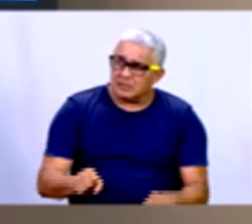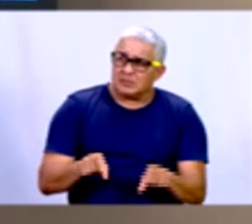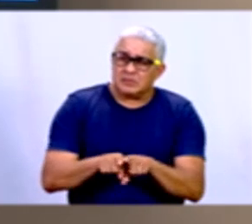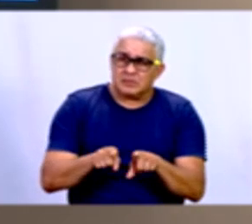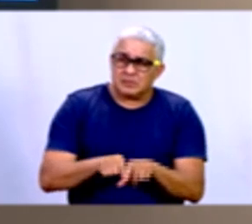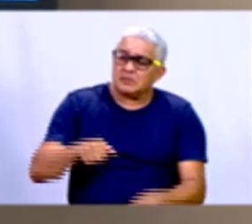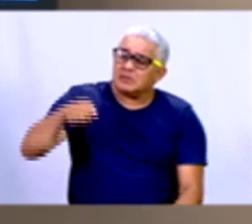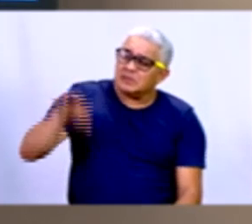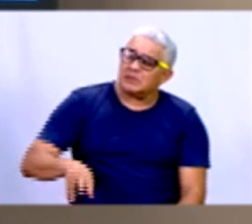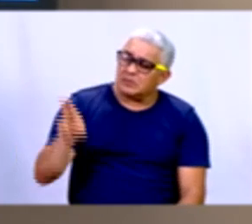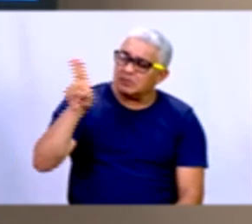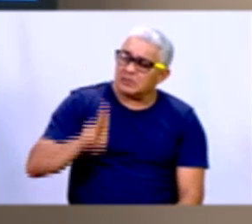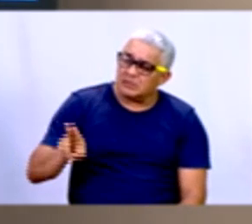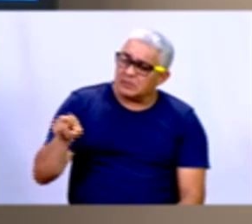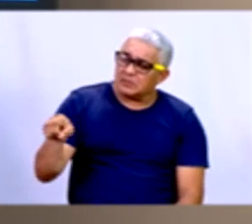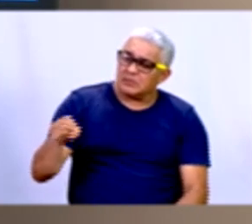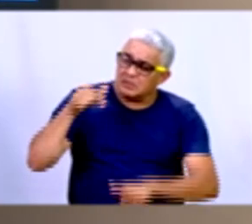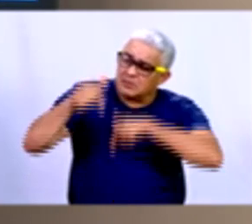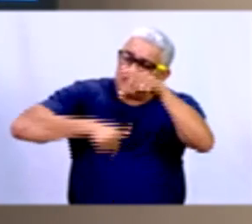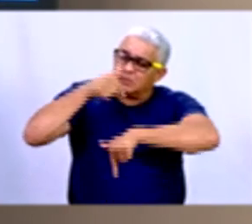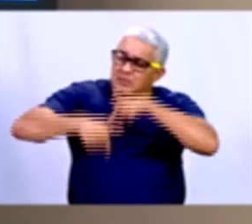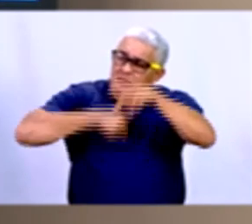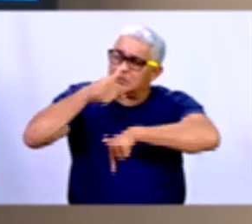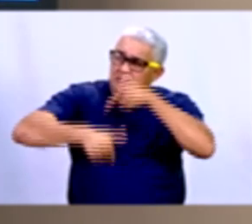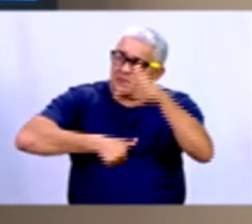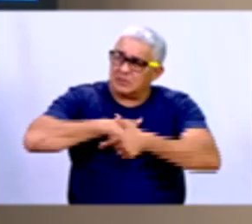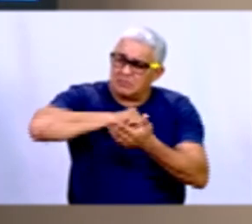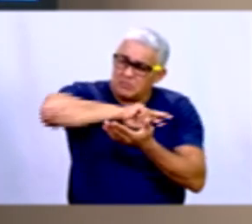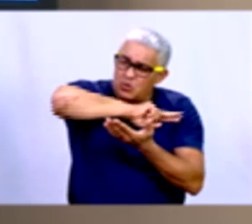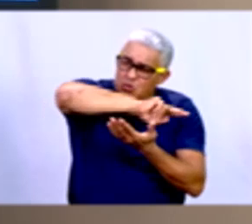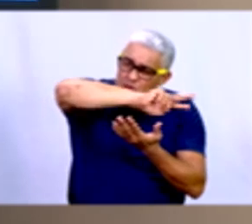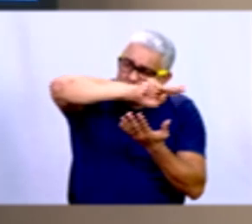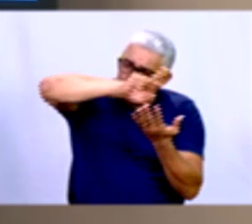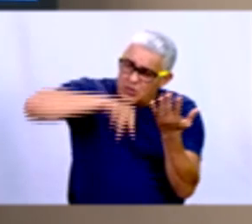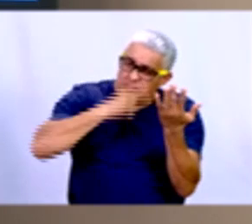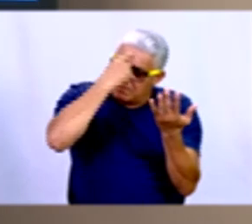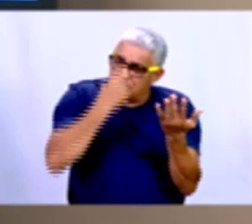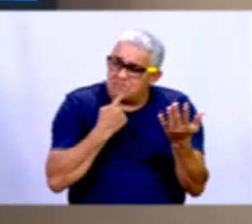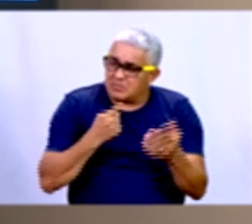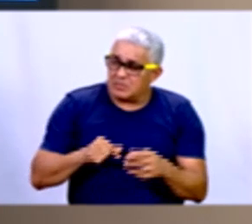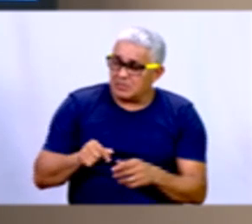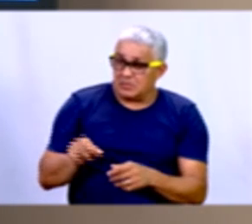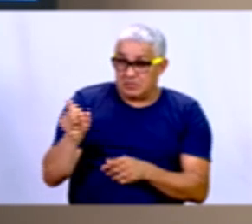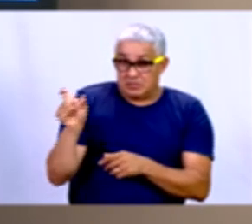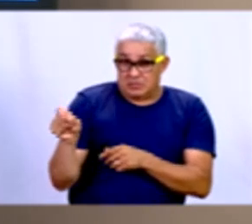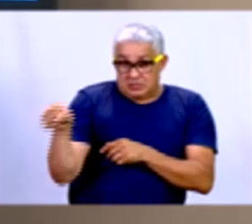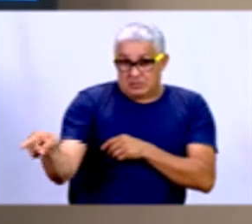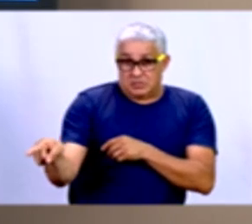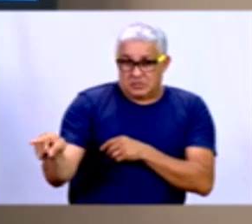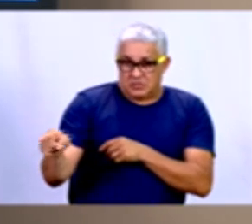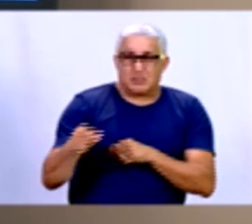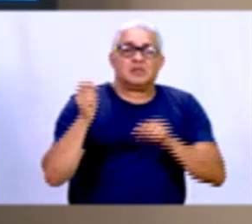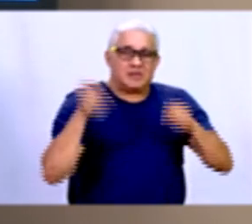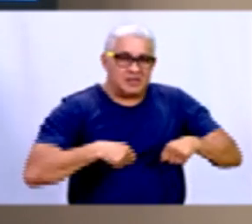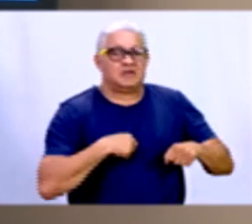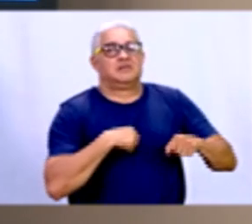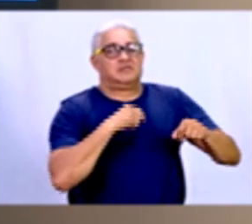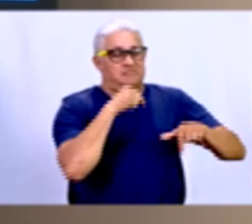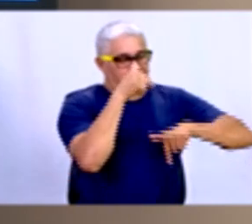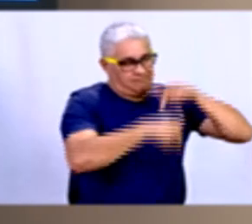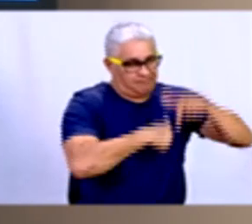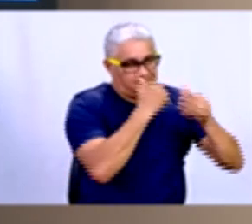o usuário que vai trabalhar com todas aquelas características? E em cima disso, você desenvolve o seu